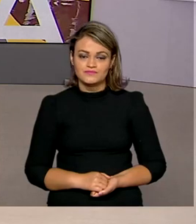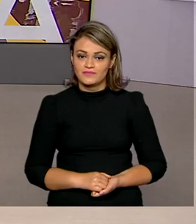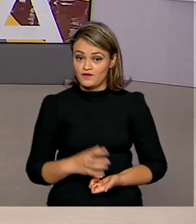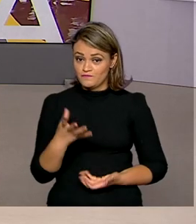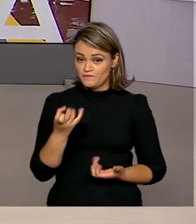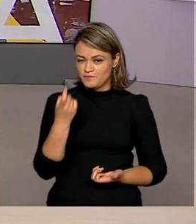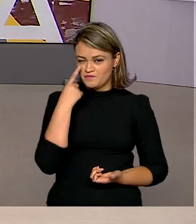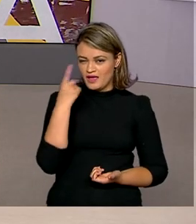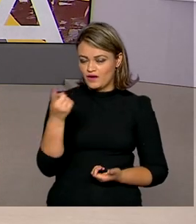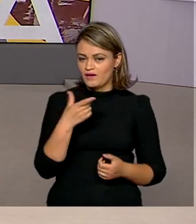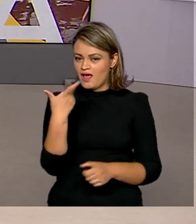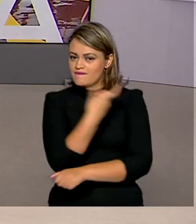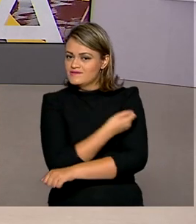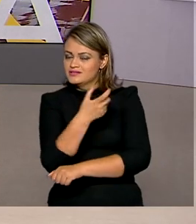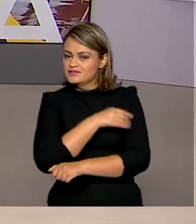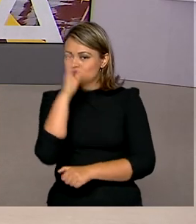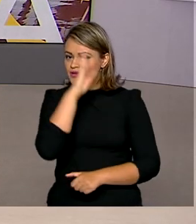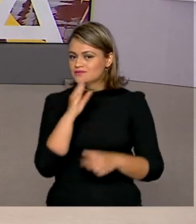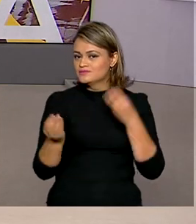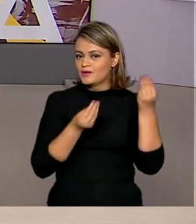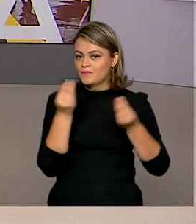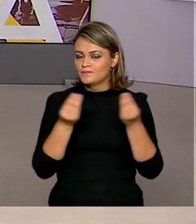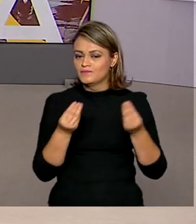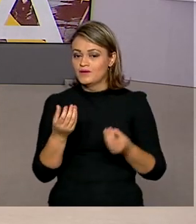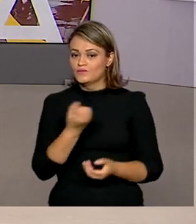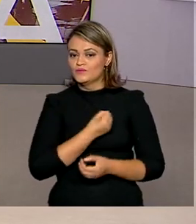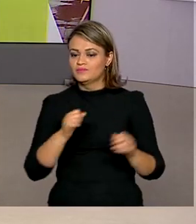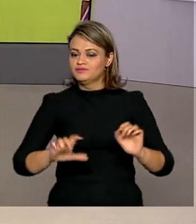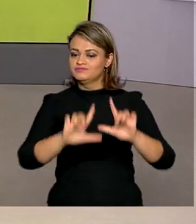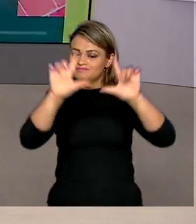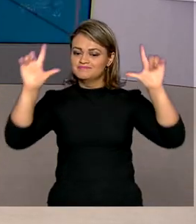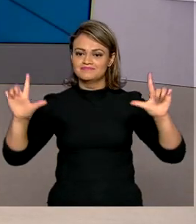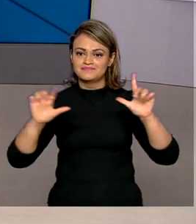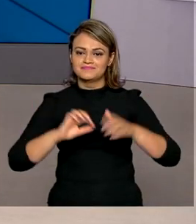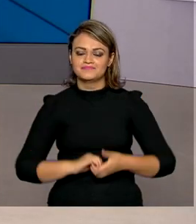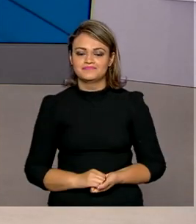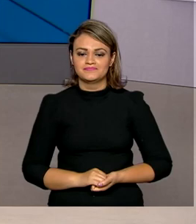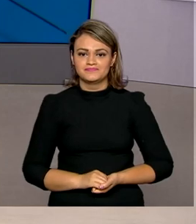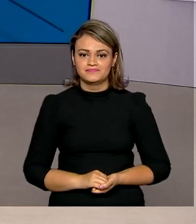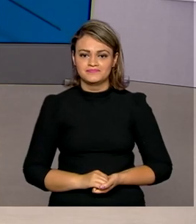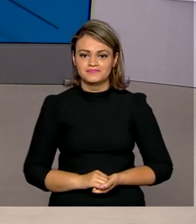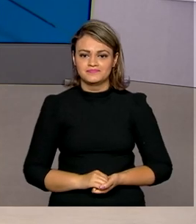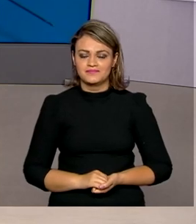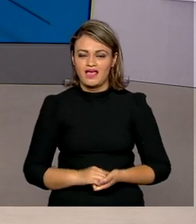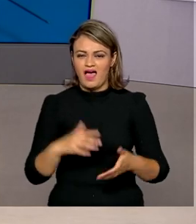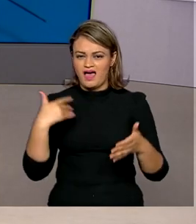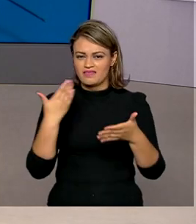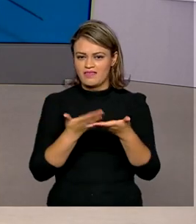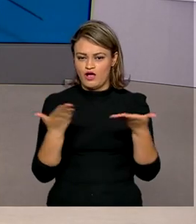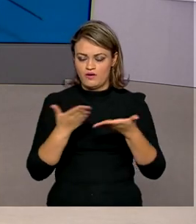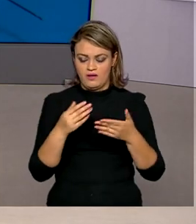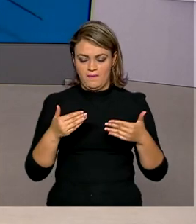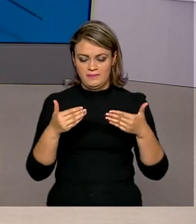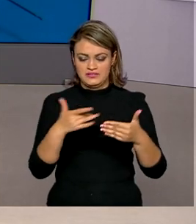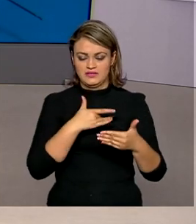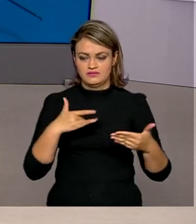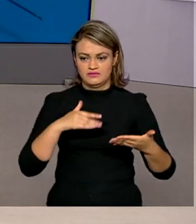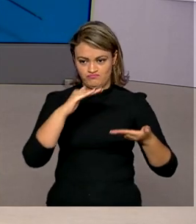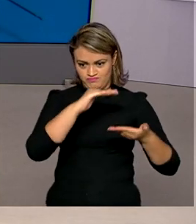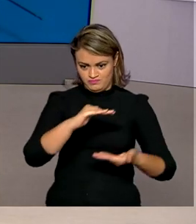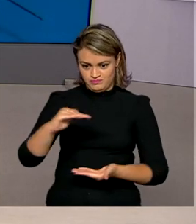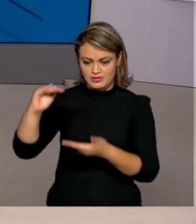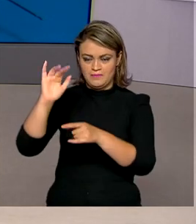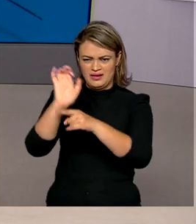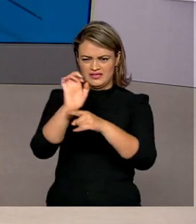e vamos conferir agora como está vacinação no Brasil os números estão aqui no talão vamos lá até agora o ministério da saúde já